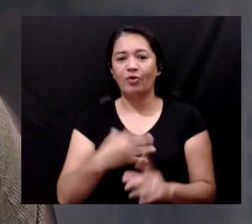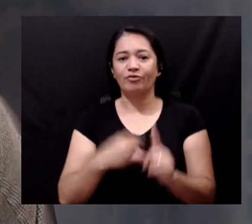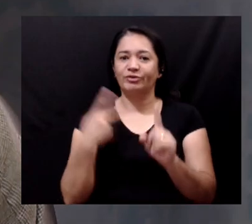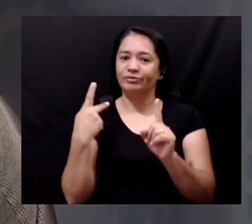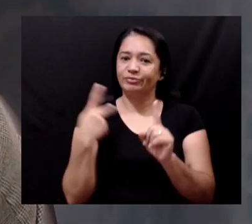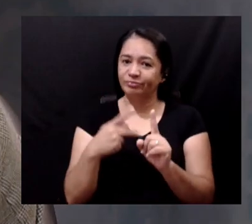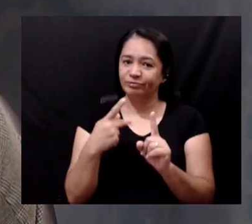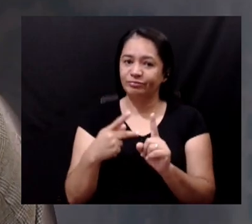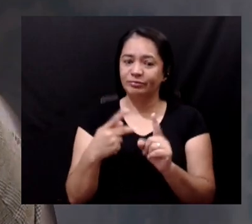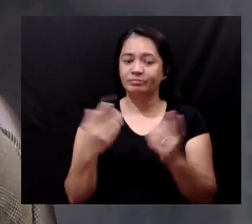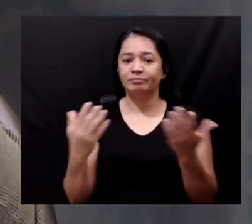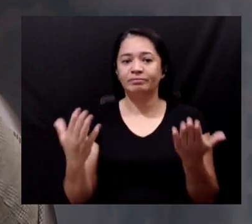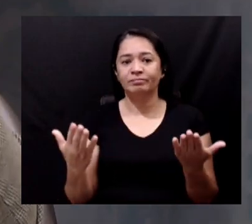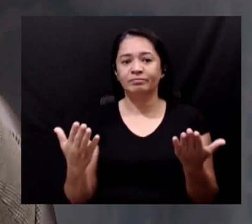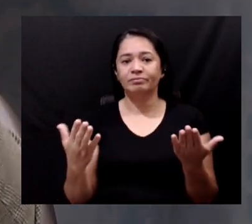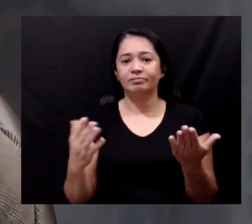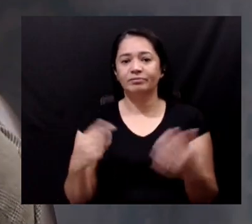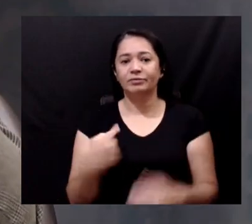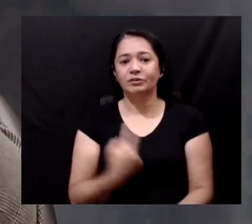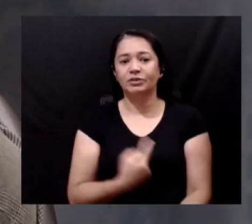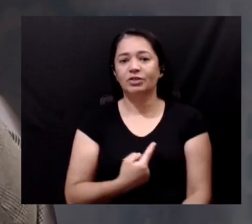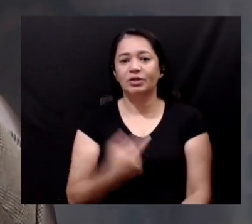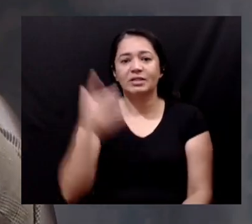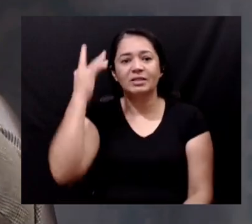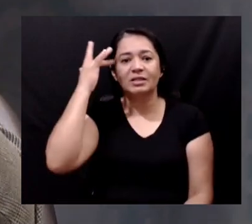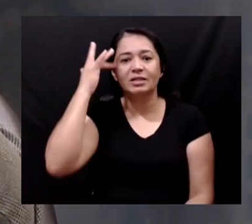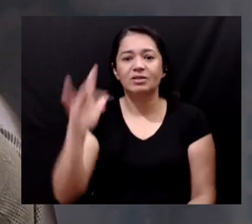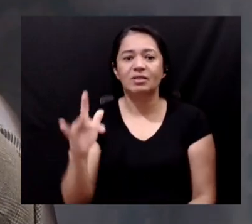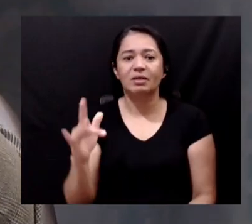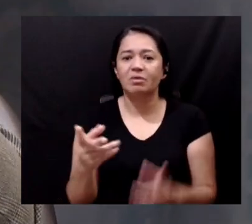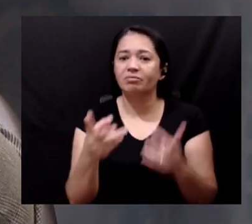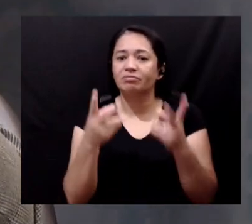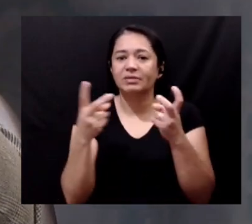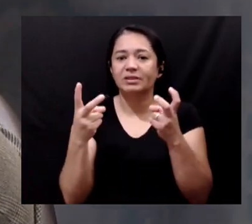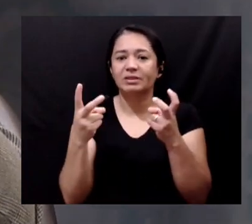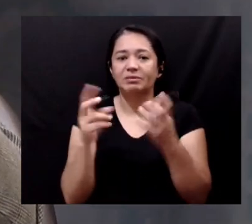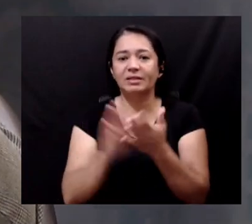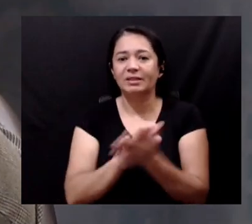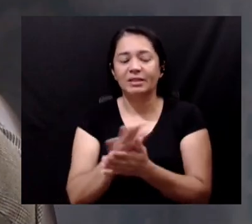Então, nós não sabemos, não percebemos, nós temos que